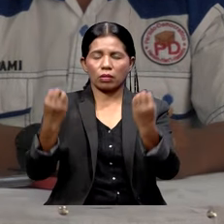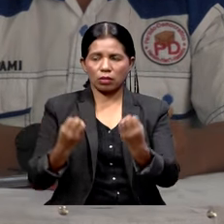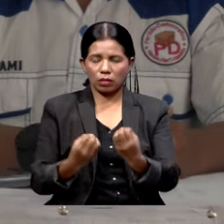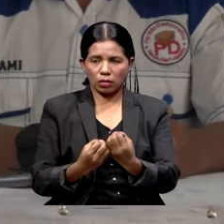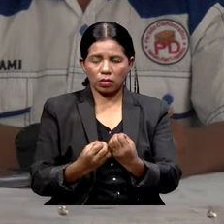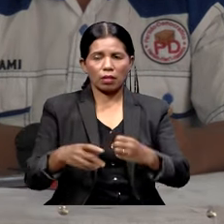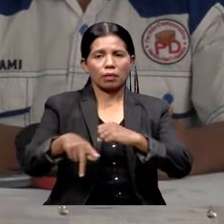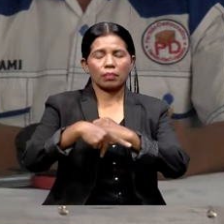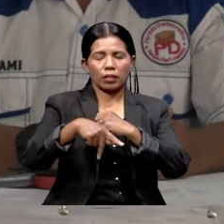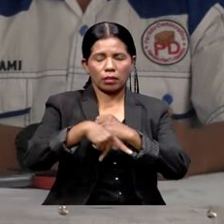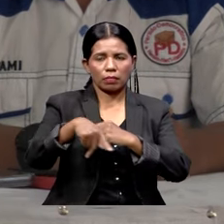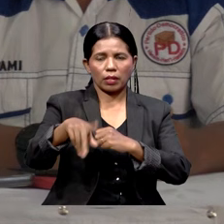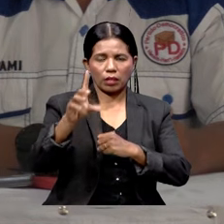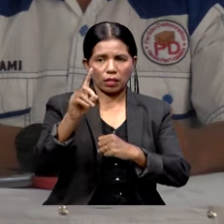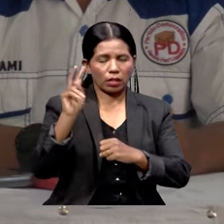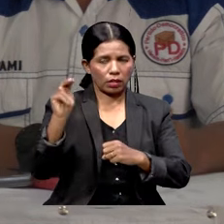Partido Democrático Nian.